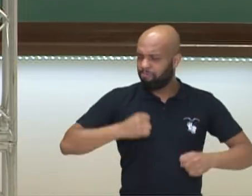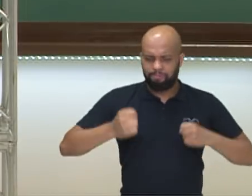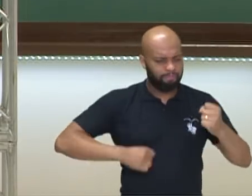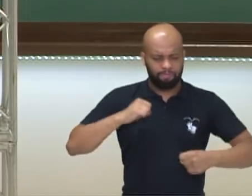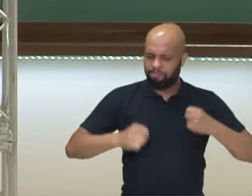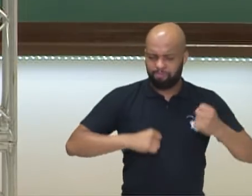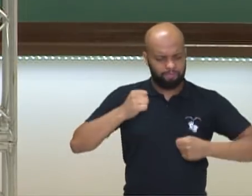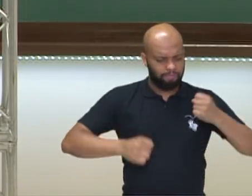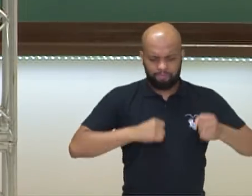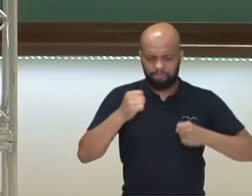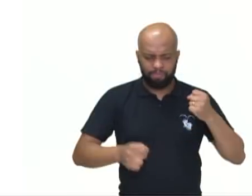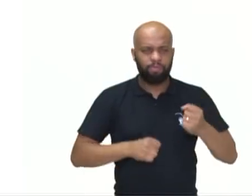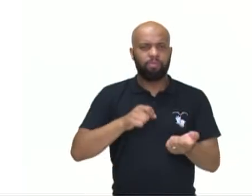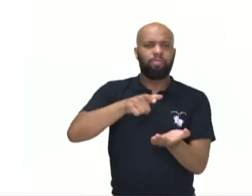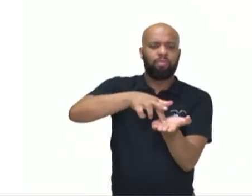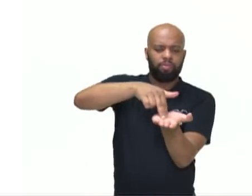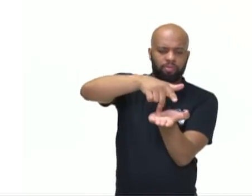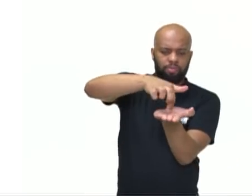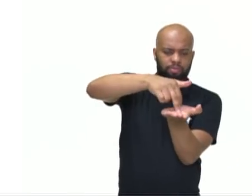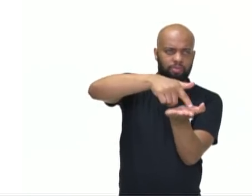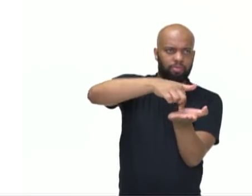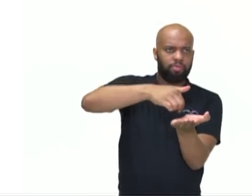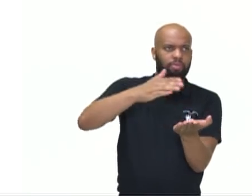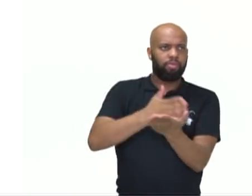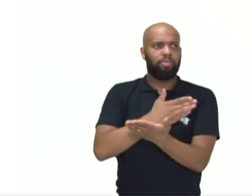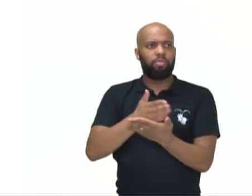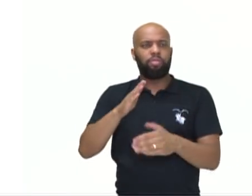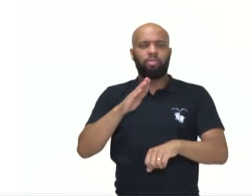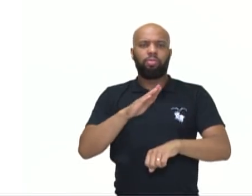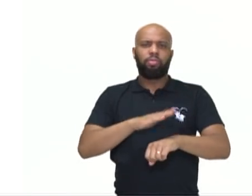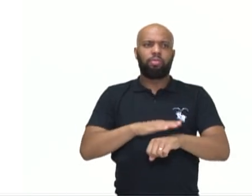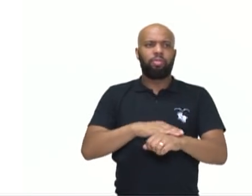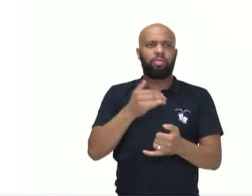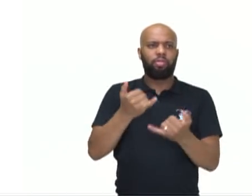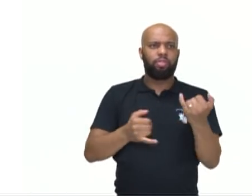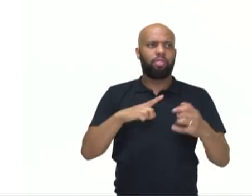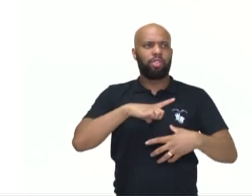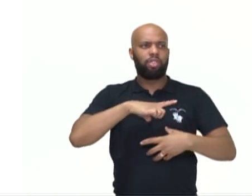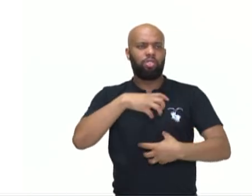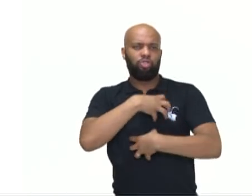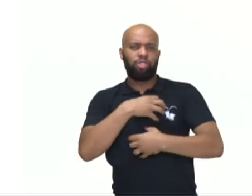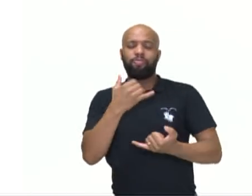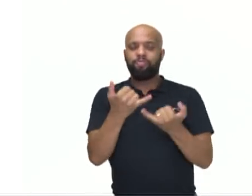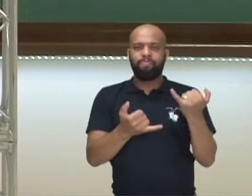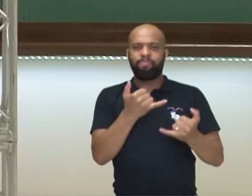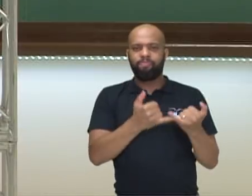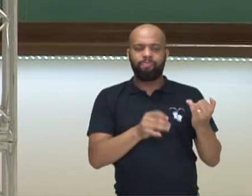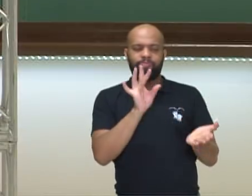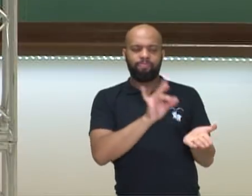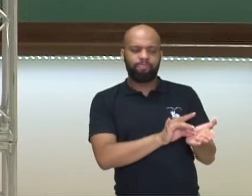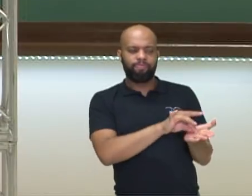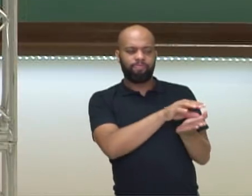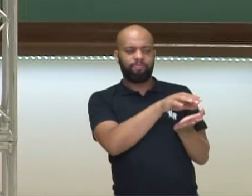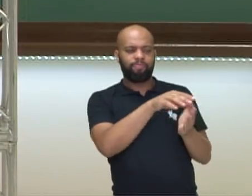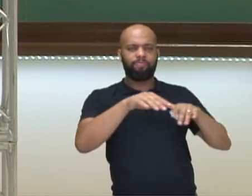E essa esteira ali, inclusive, às vezes até desliza um pouco, ela tem um certo movimento. Então, é um equipamento que